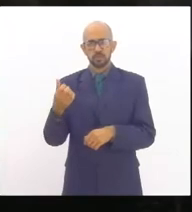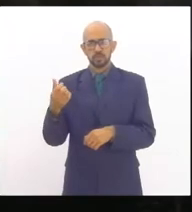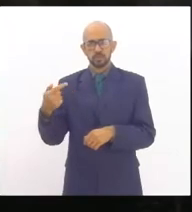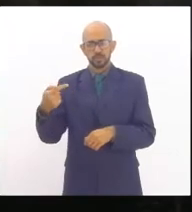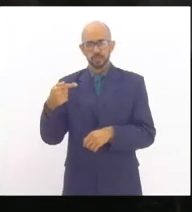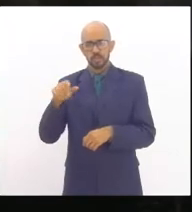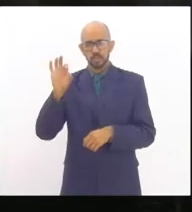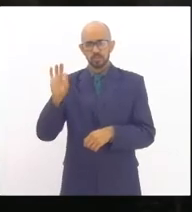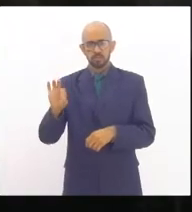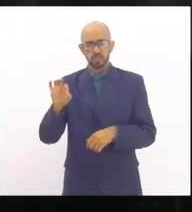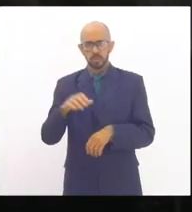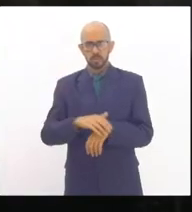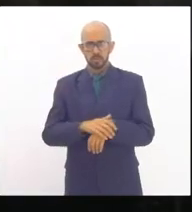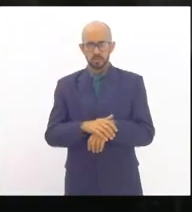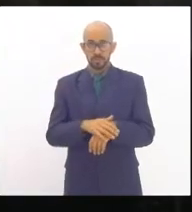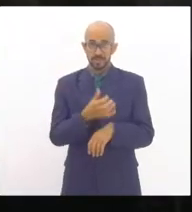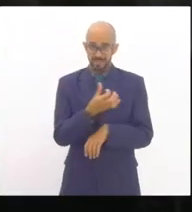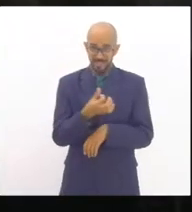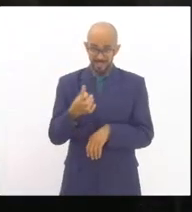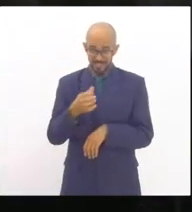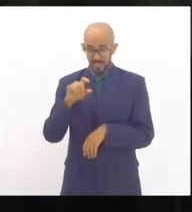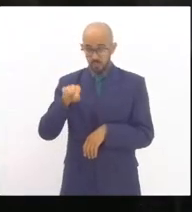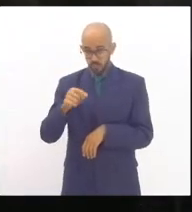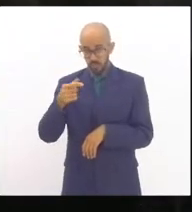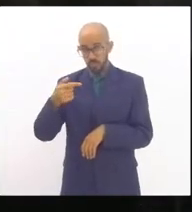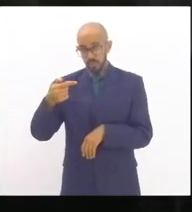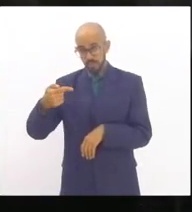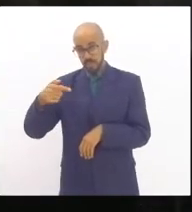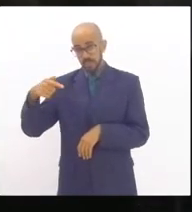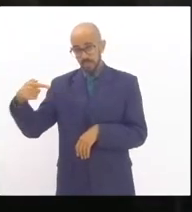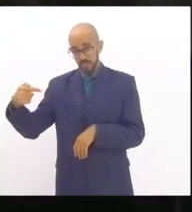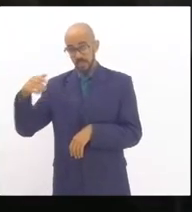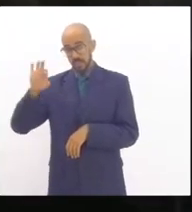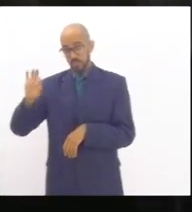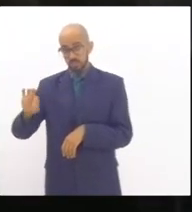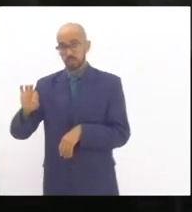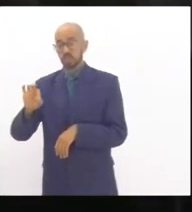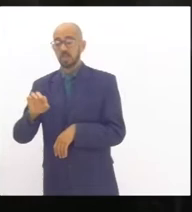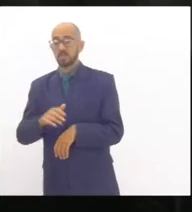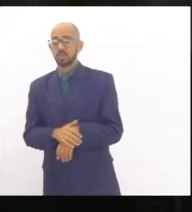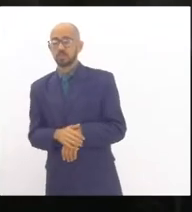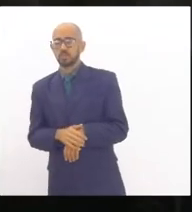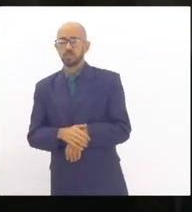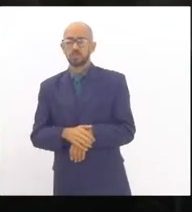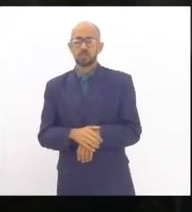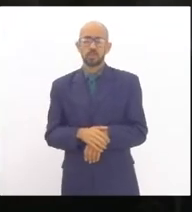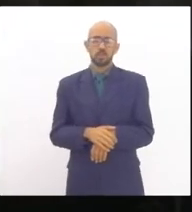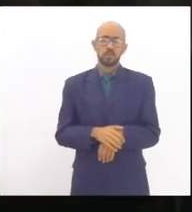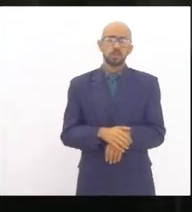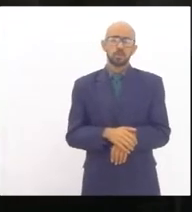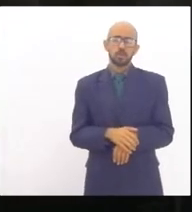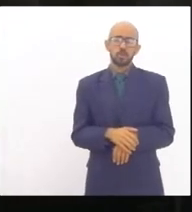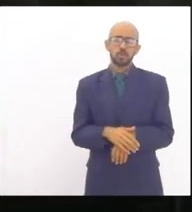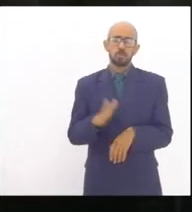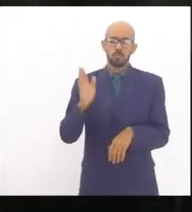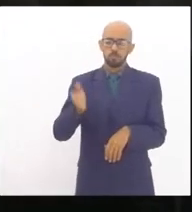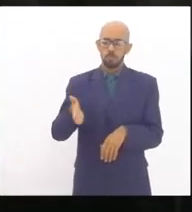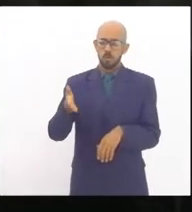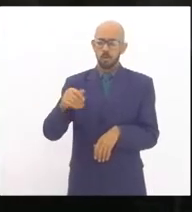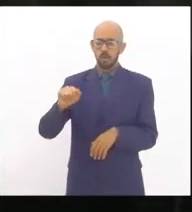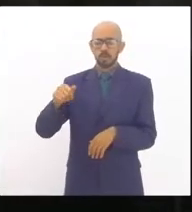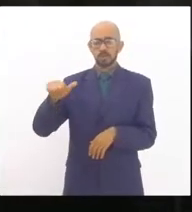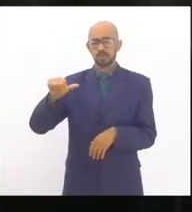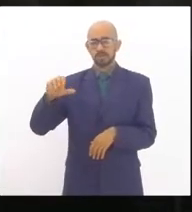cento em 66.66 77 casos em 100 mil habitantes